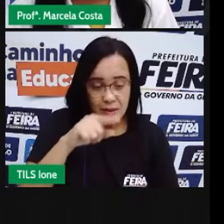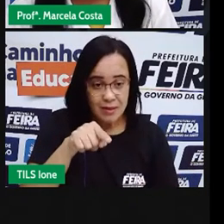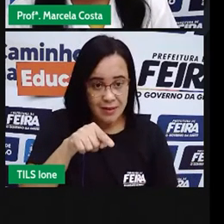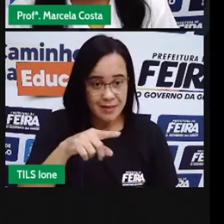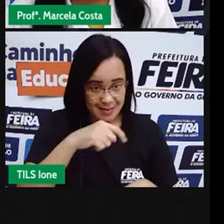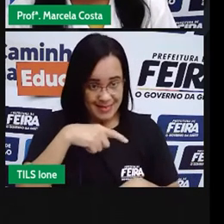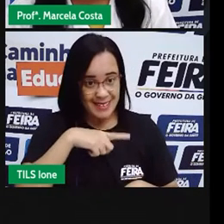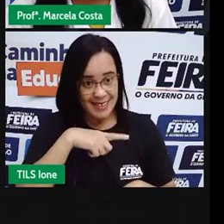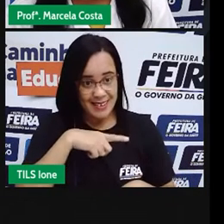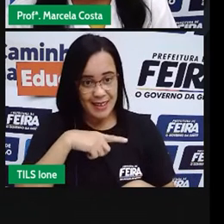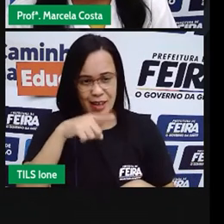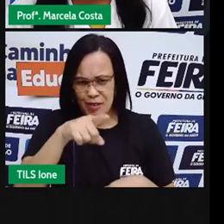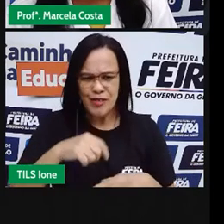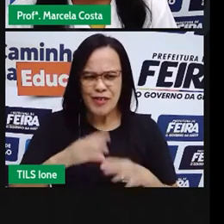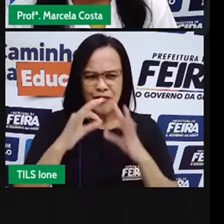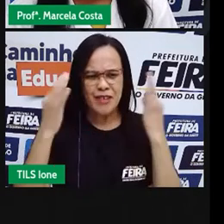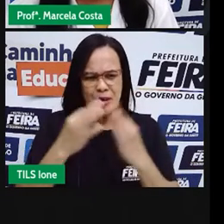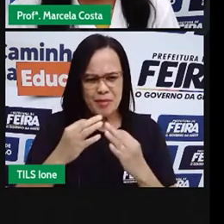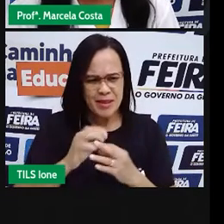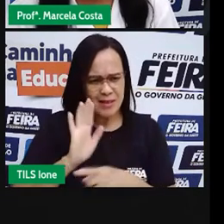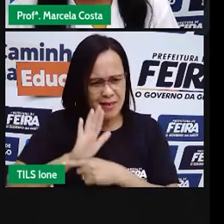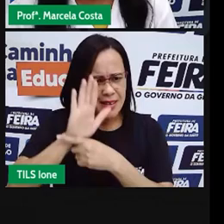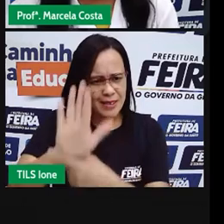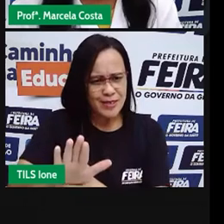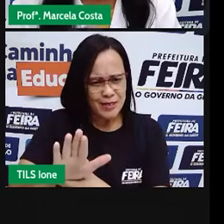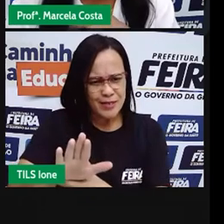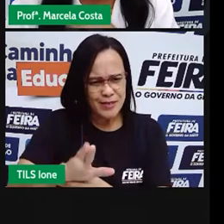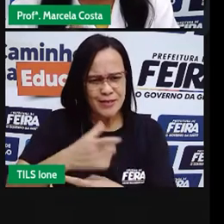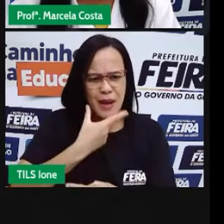realidade preto do mês